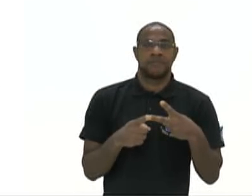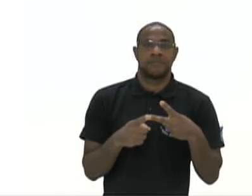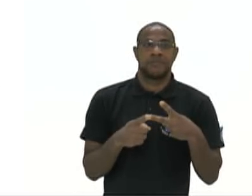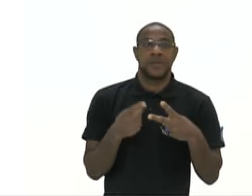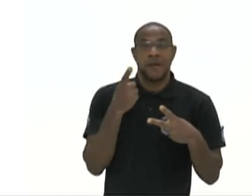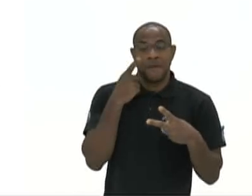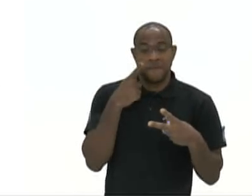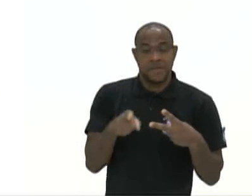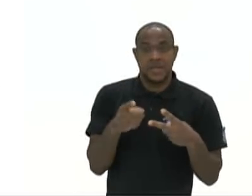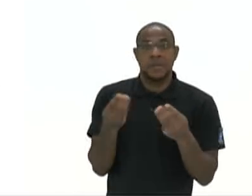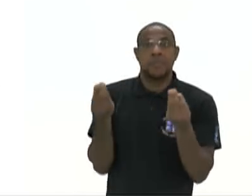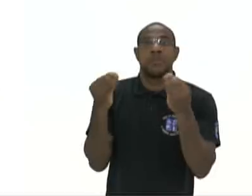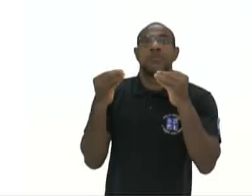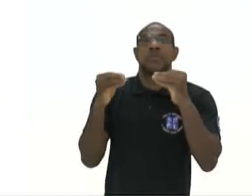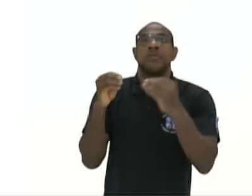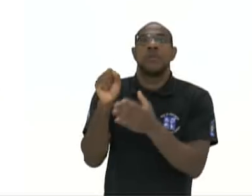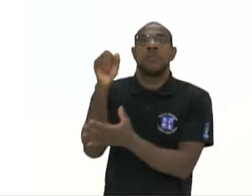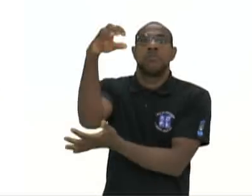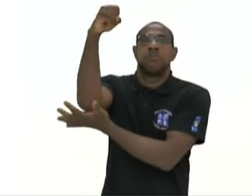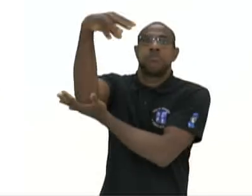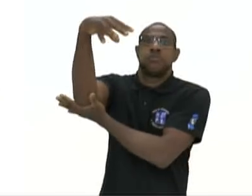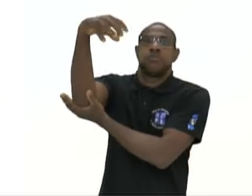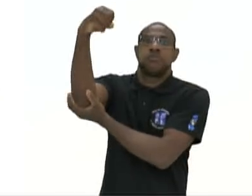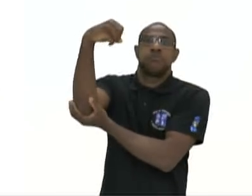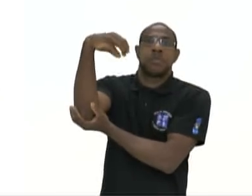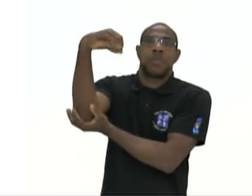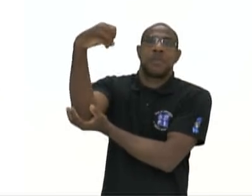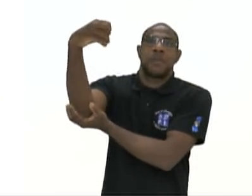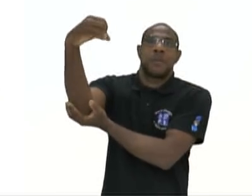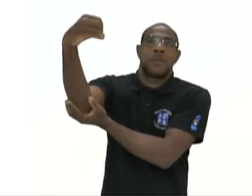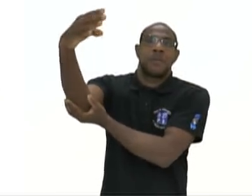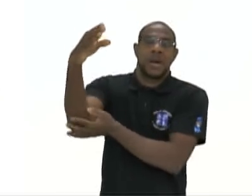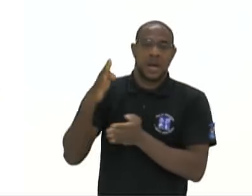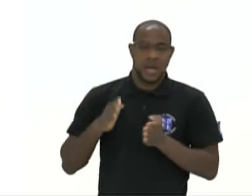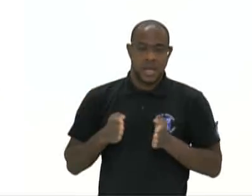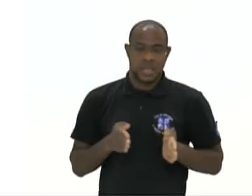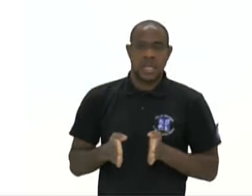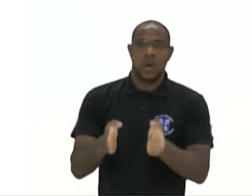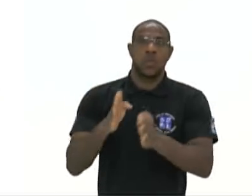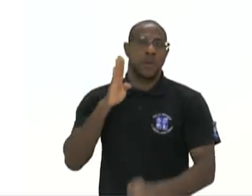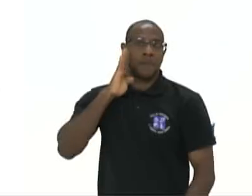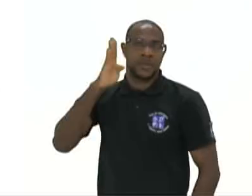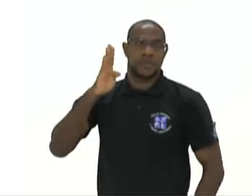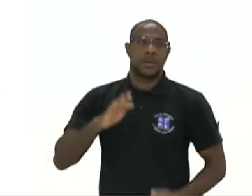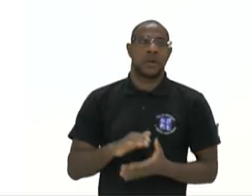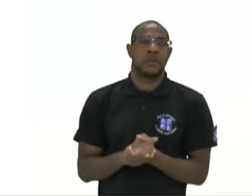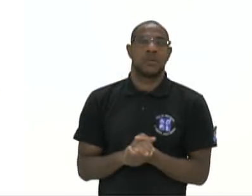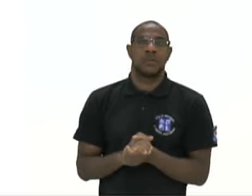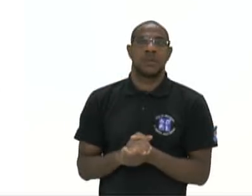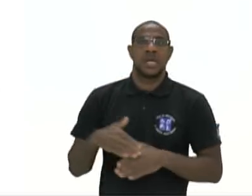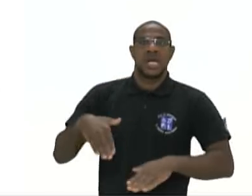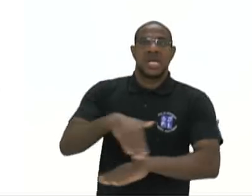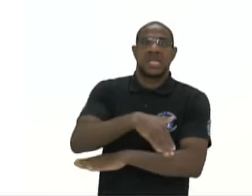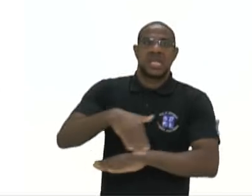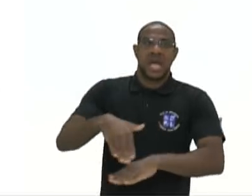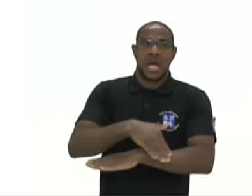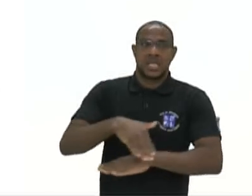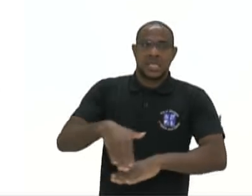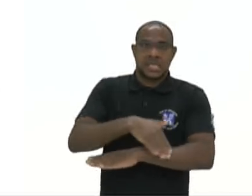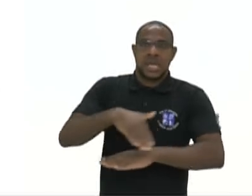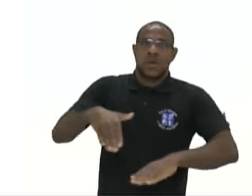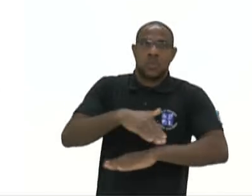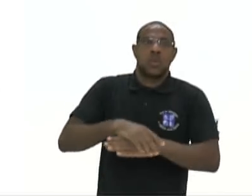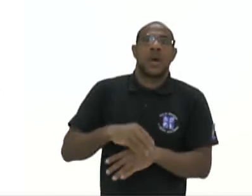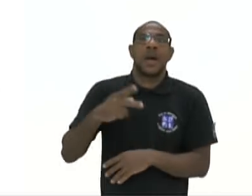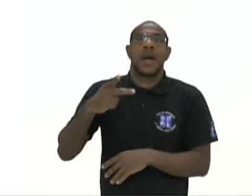revisar e instalar postes de iluminação nas vias principais, Avenida Pedro Moreira Dias.